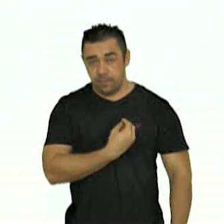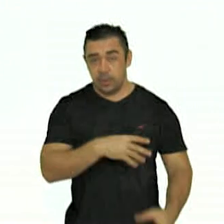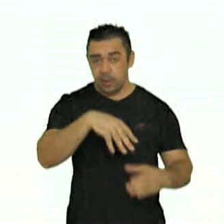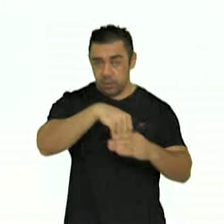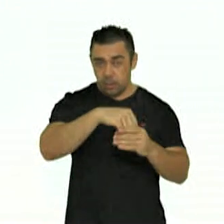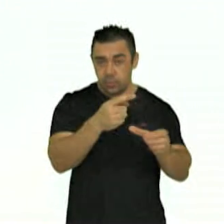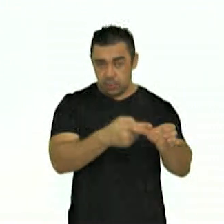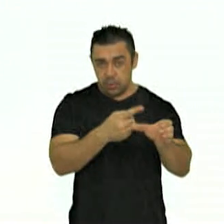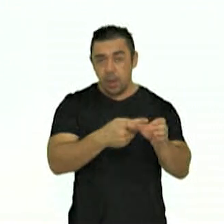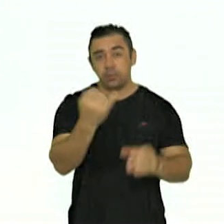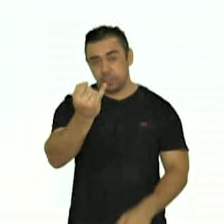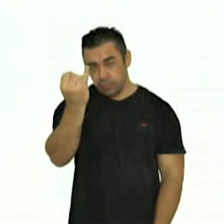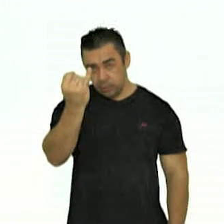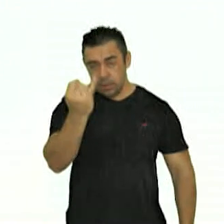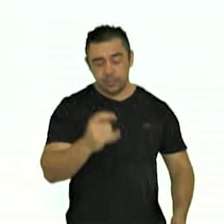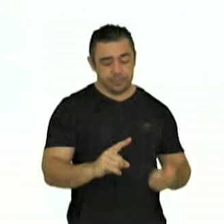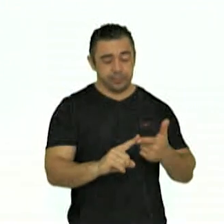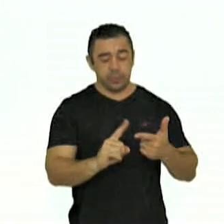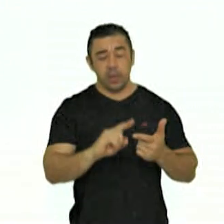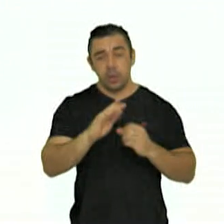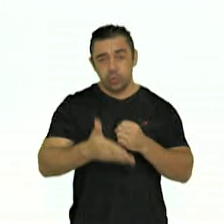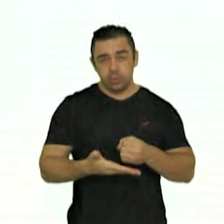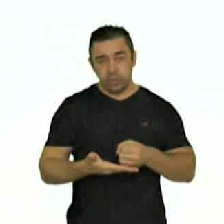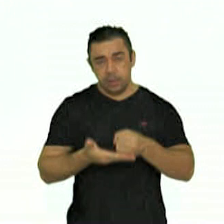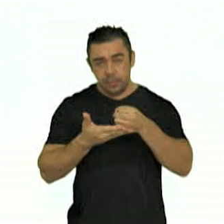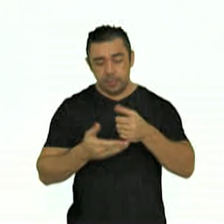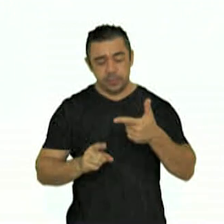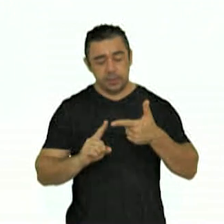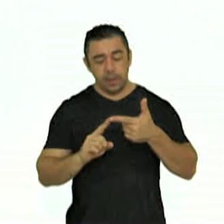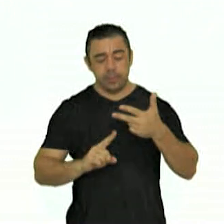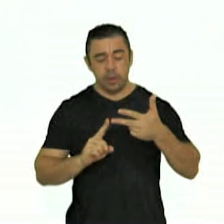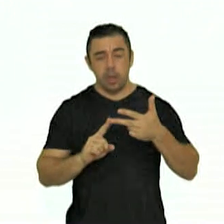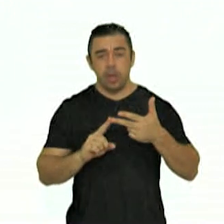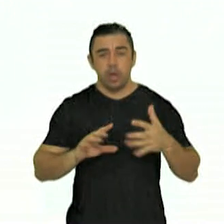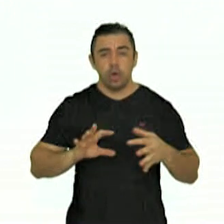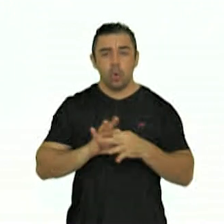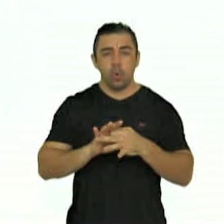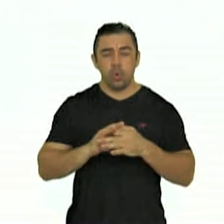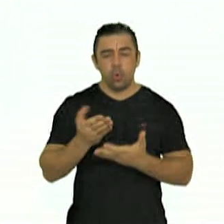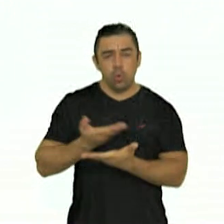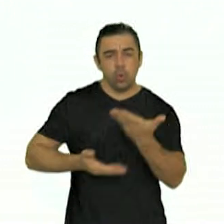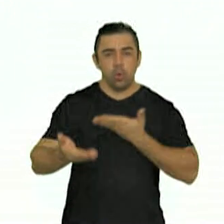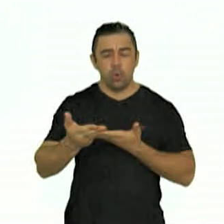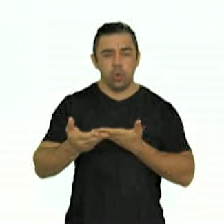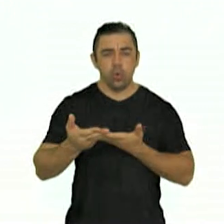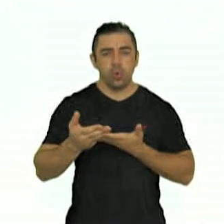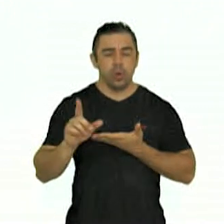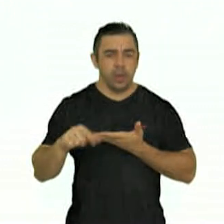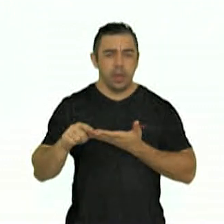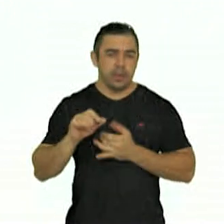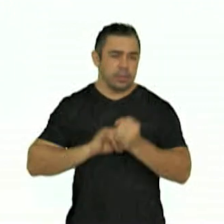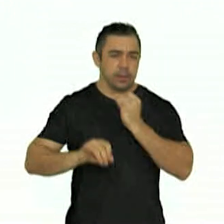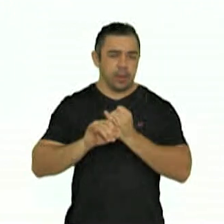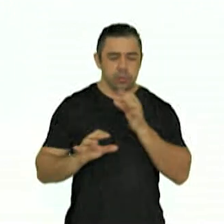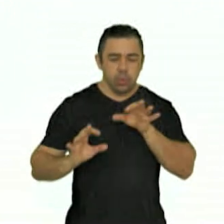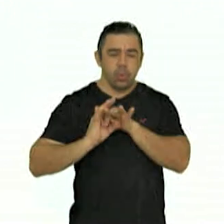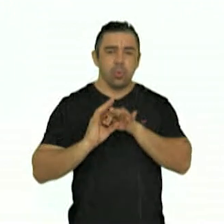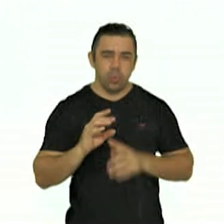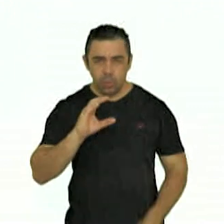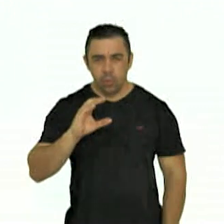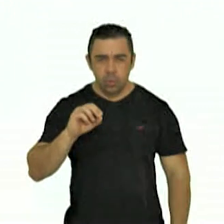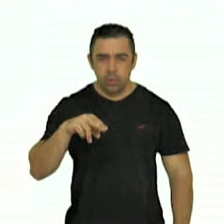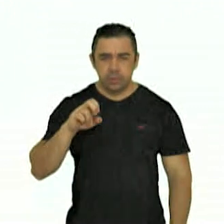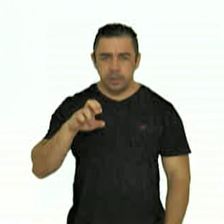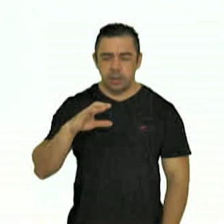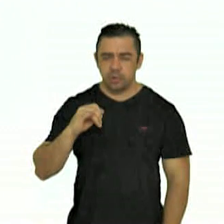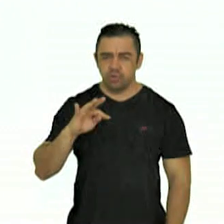que é importante para os moradores, sustentabilidade e conectividade. A qualidade de vida é o oferecimento de boa infraestrutura,